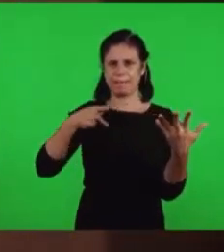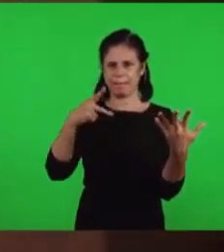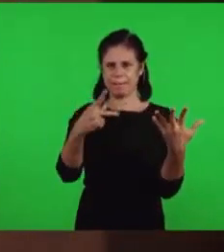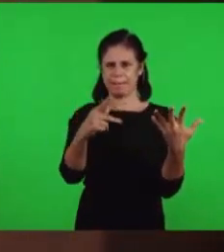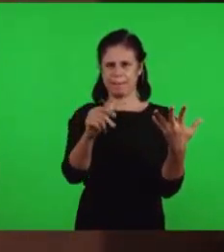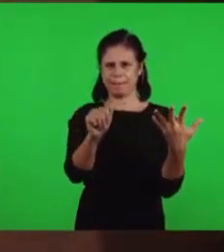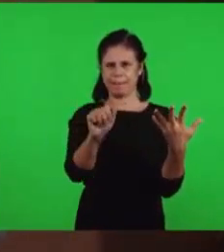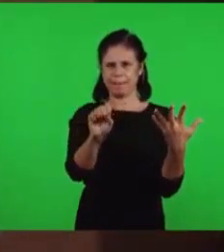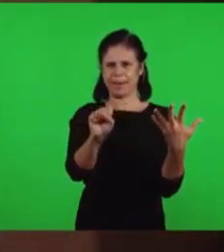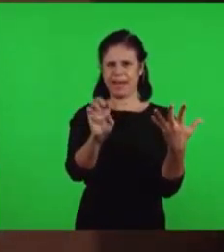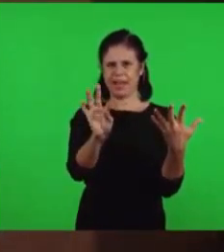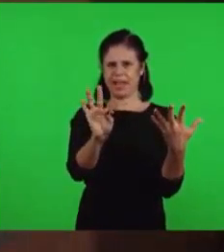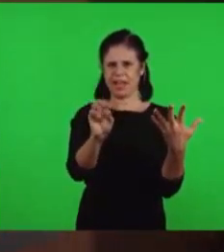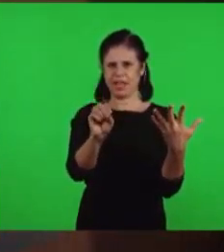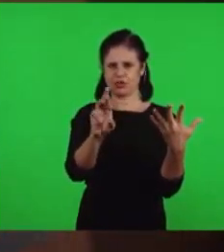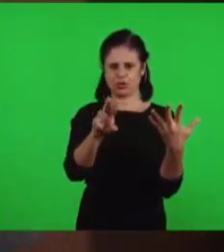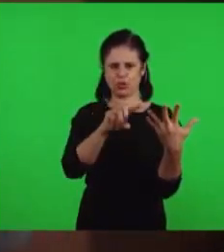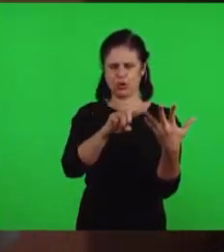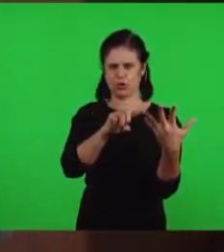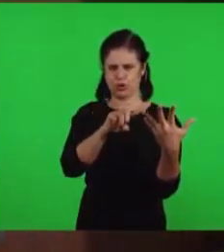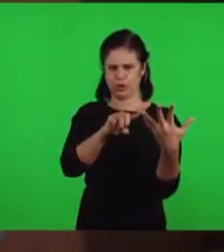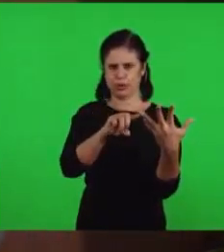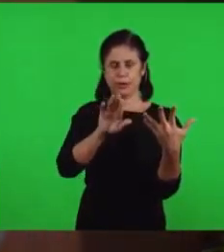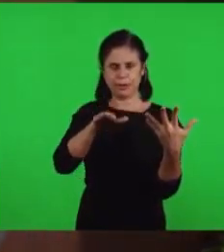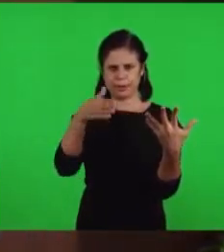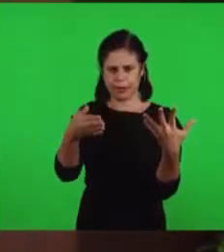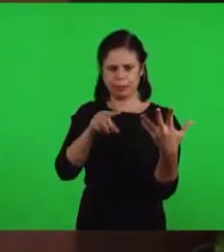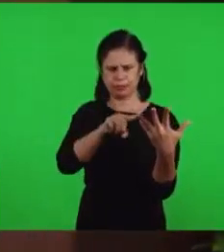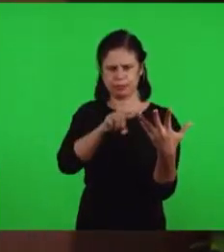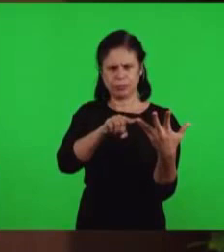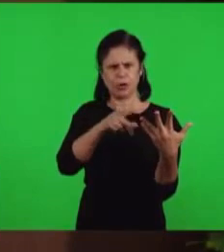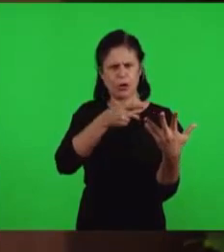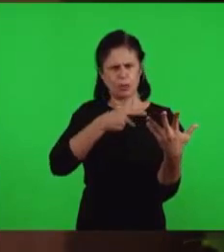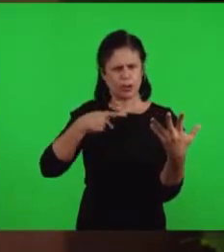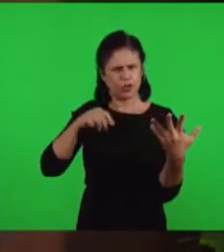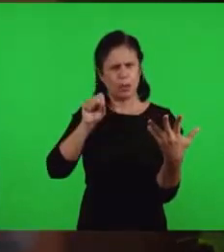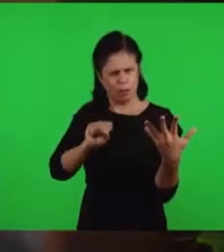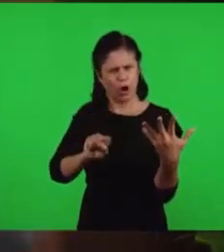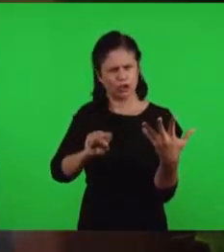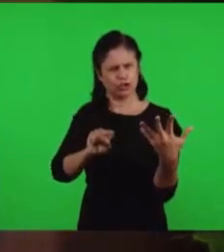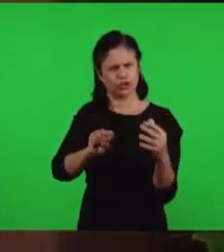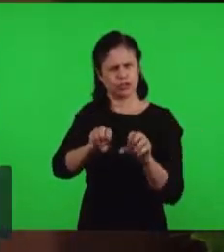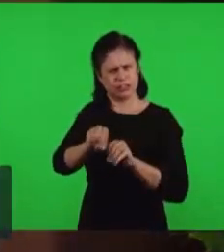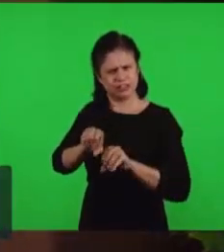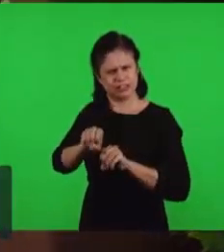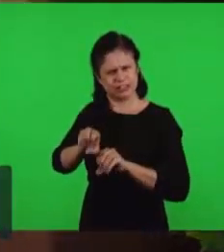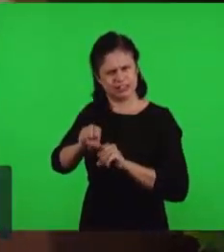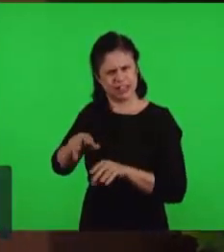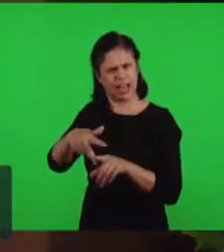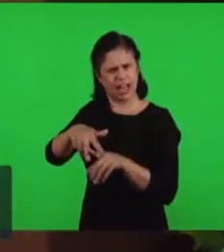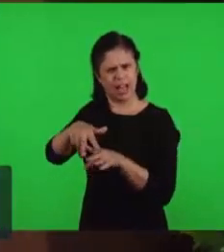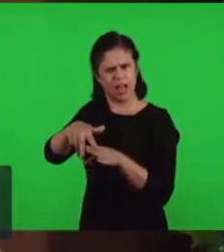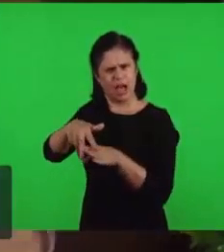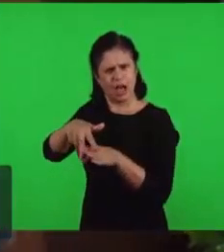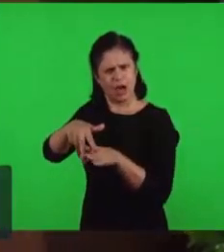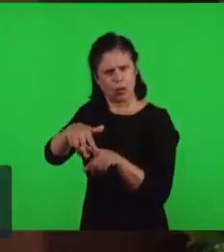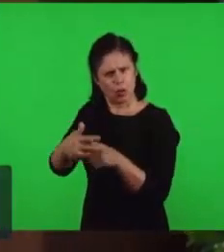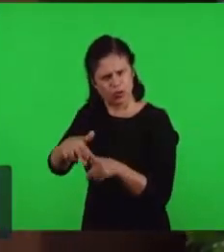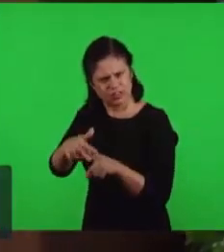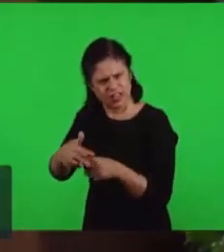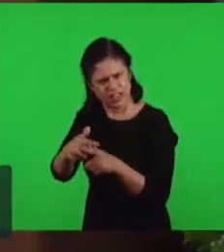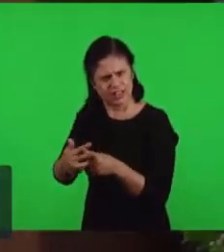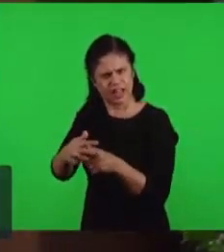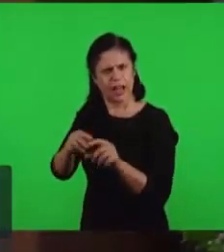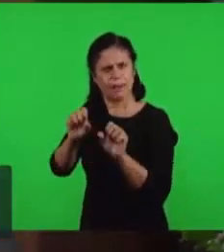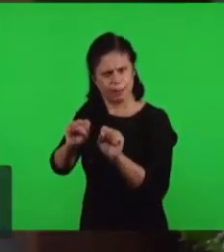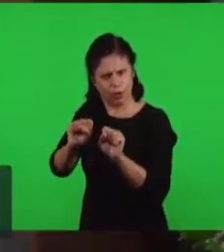o doutrinador então Ele Pode doutrinar Ele Pode doutrinar aquilo que é a doutrina ele não pode